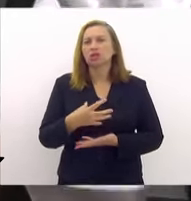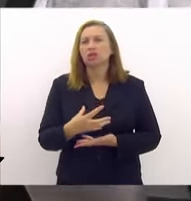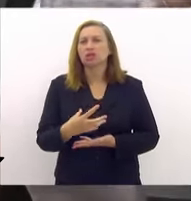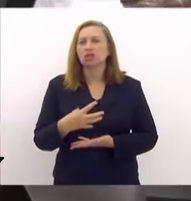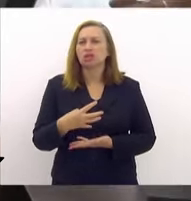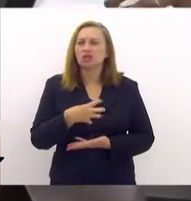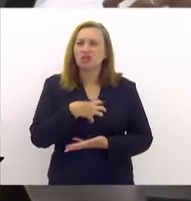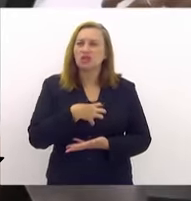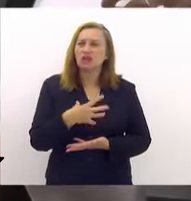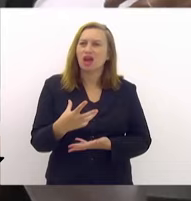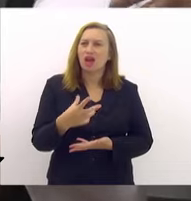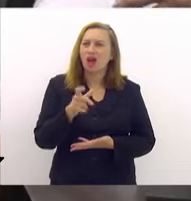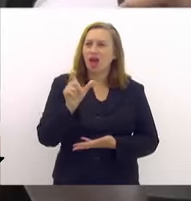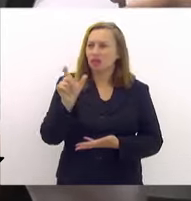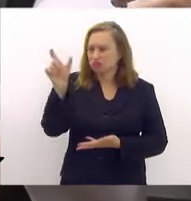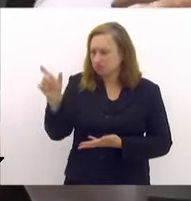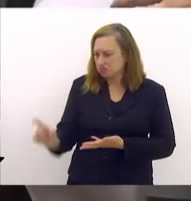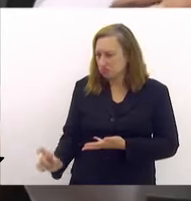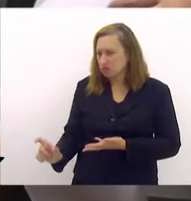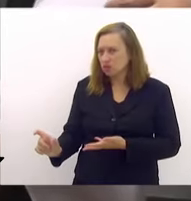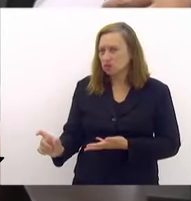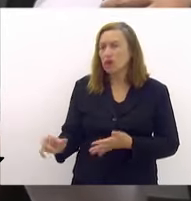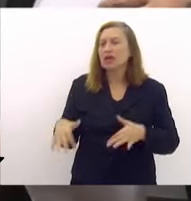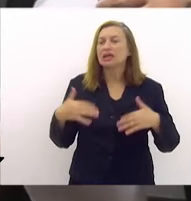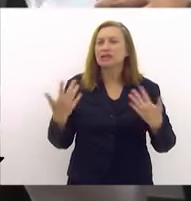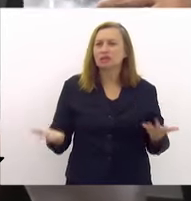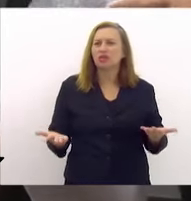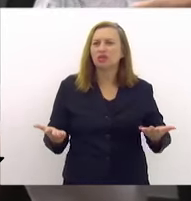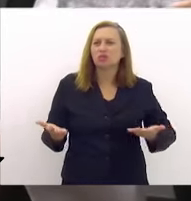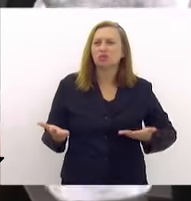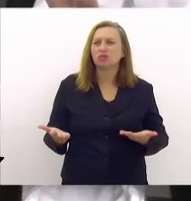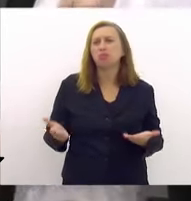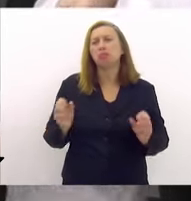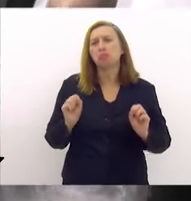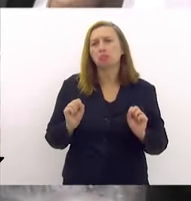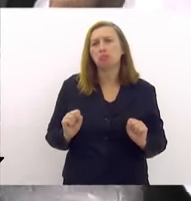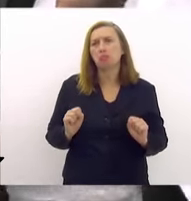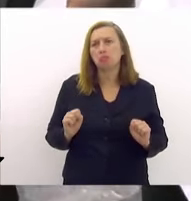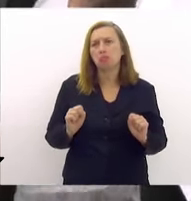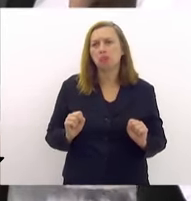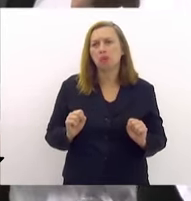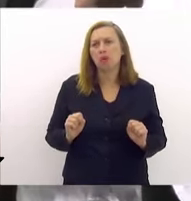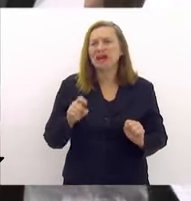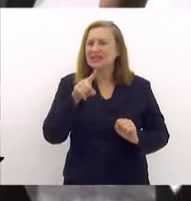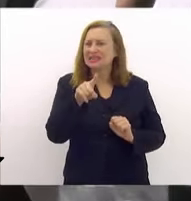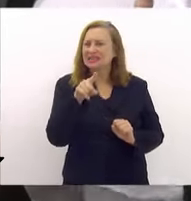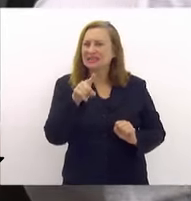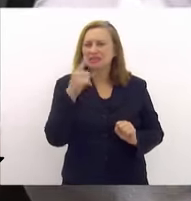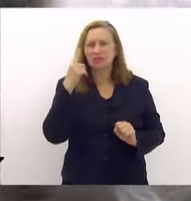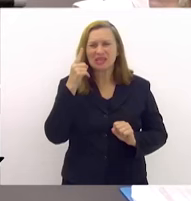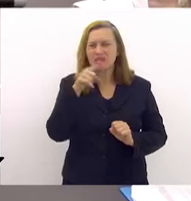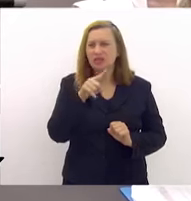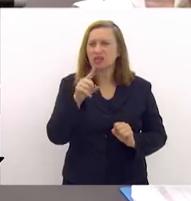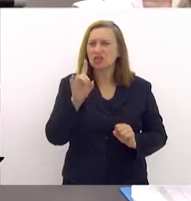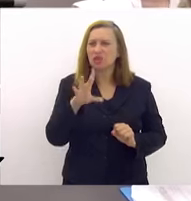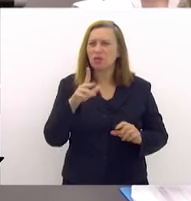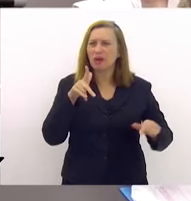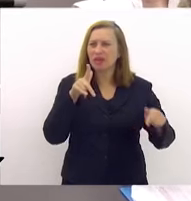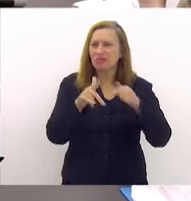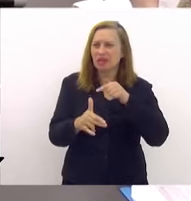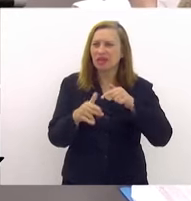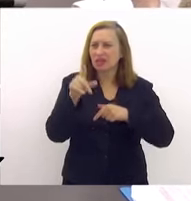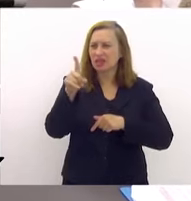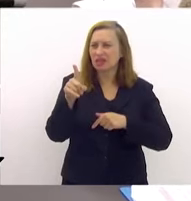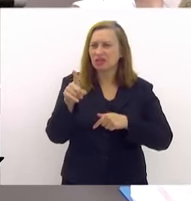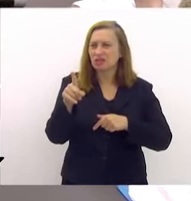pessoa, né? Então, acho que pode acabar sendo... Nesse aspecto aí é só para impedir aquela questão